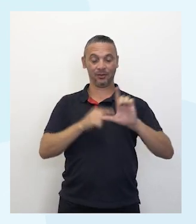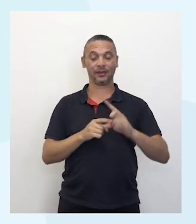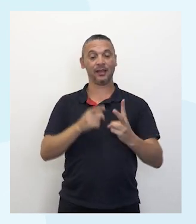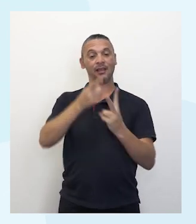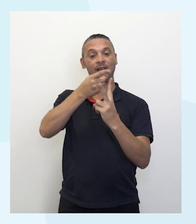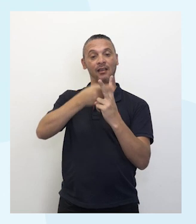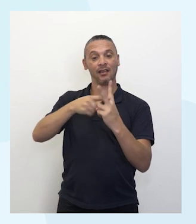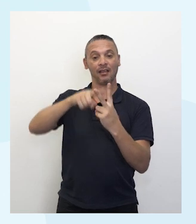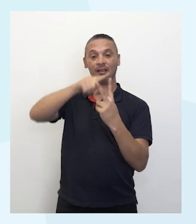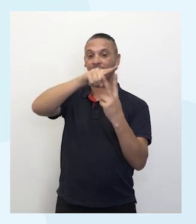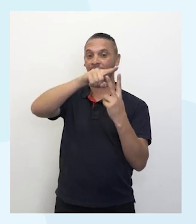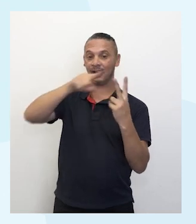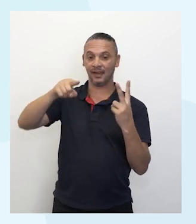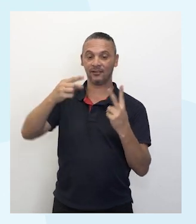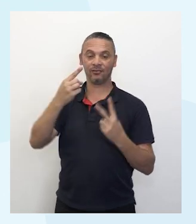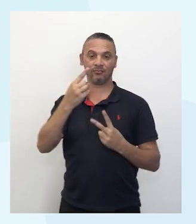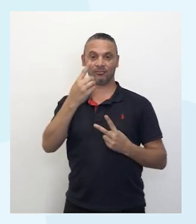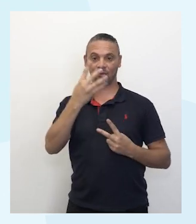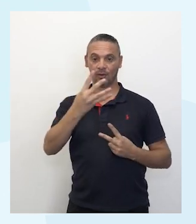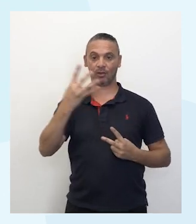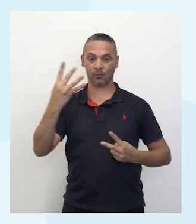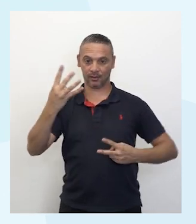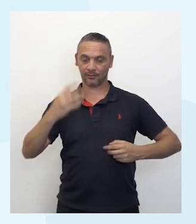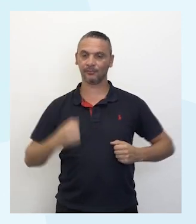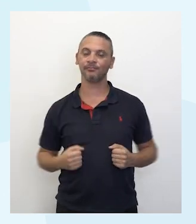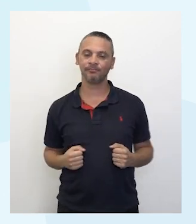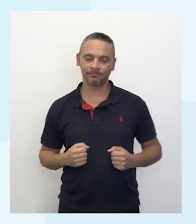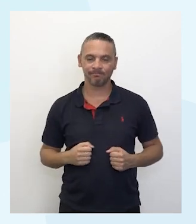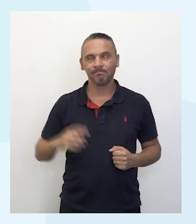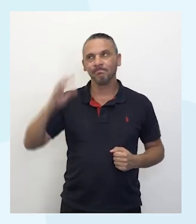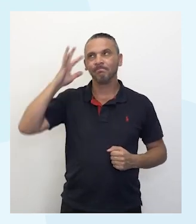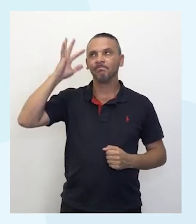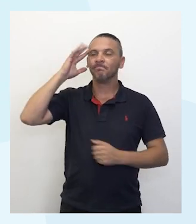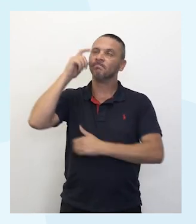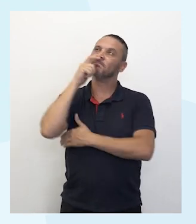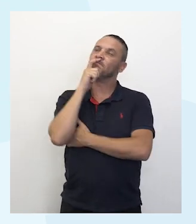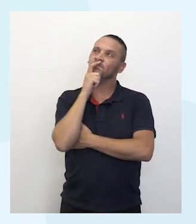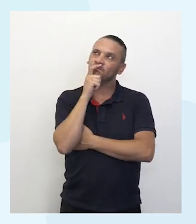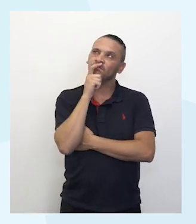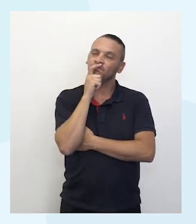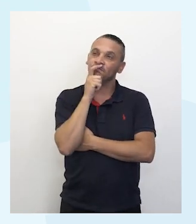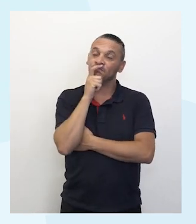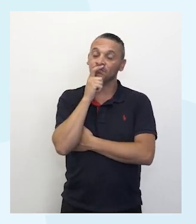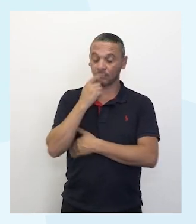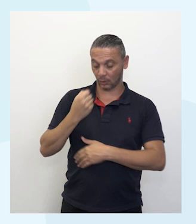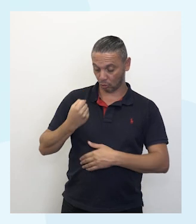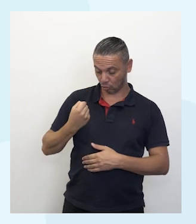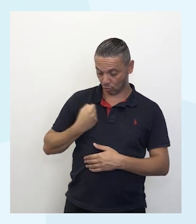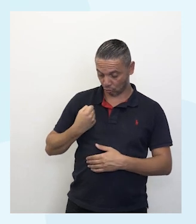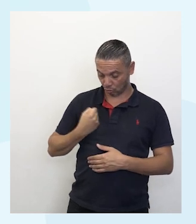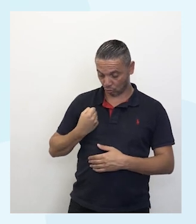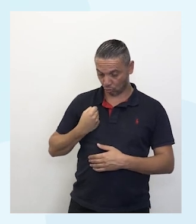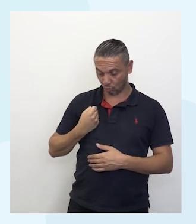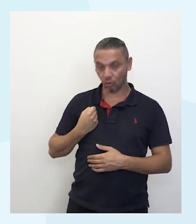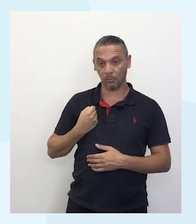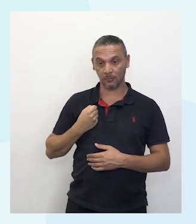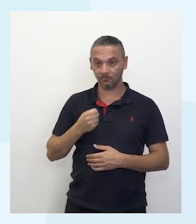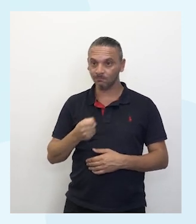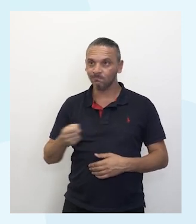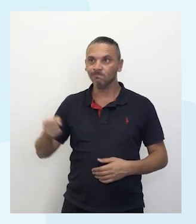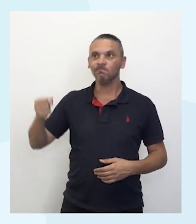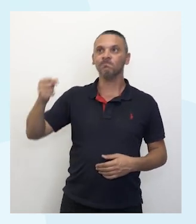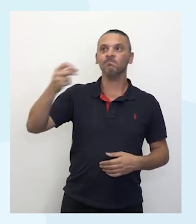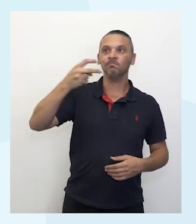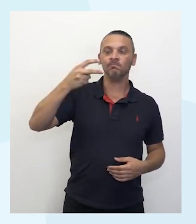área, raiz quadrada de 144. Então, eu vou pensar o seguinte, ó, qual é o número que elevado ao quadrado